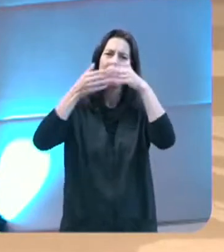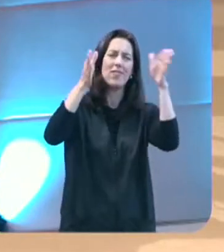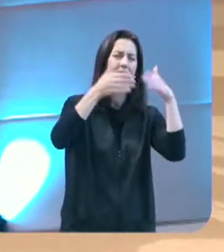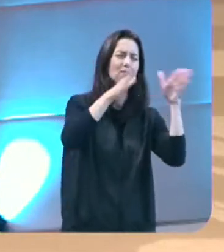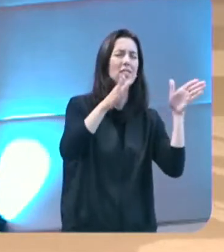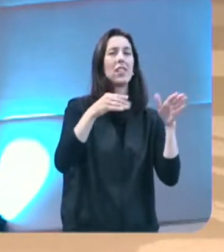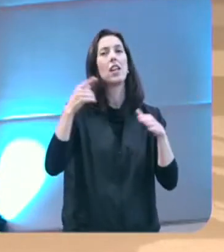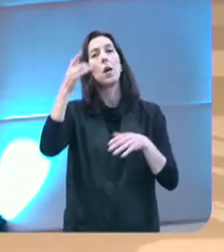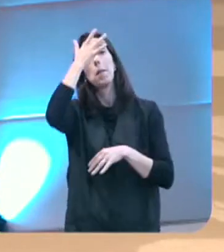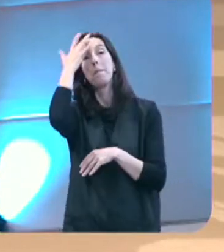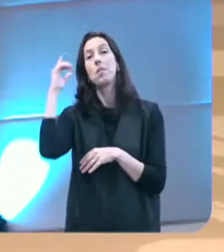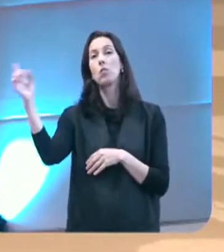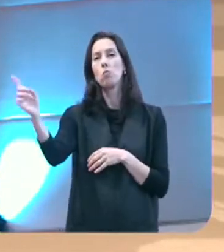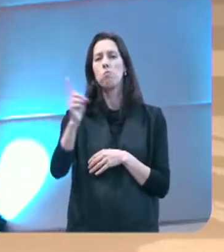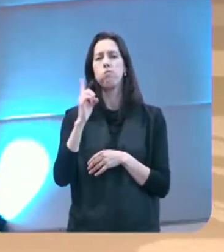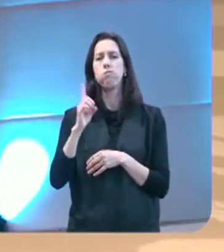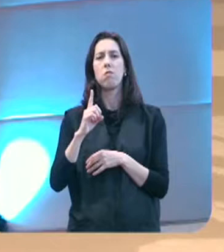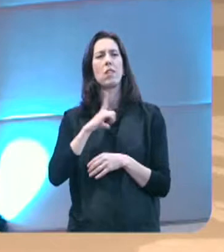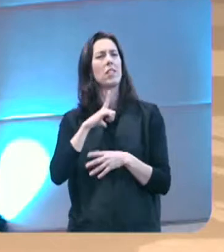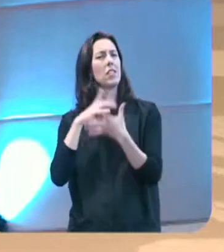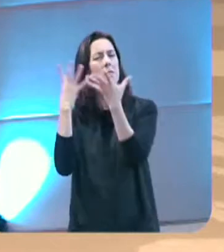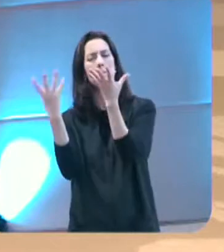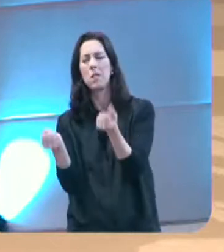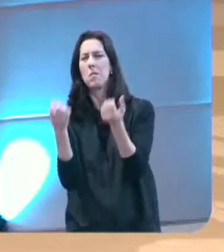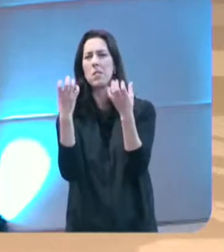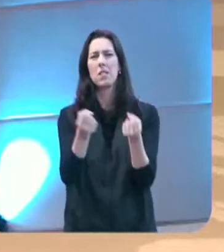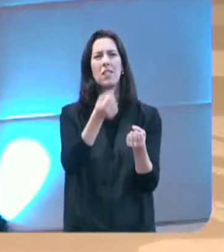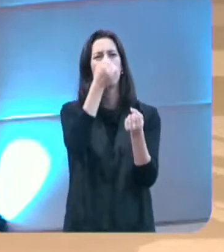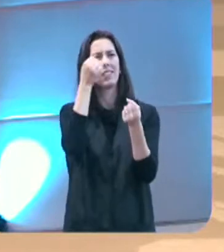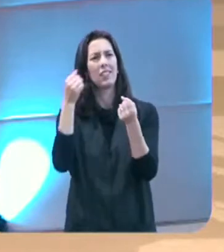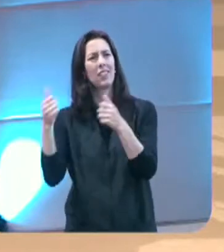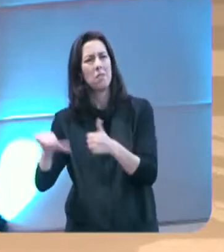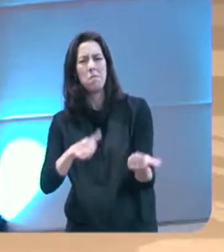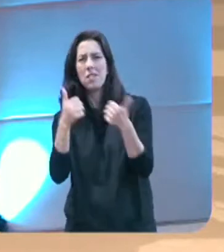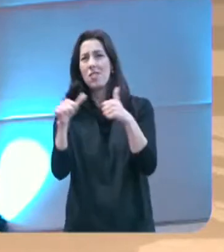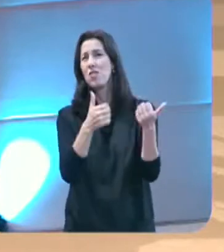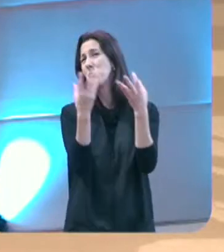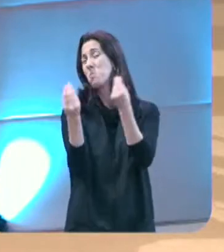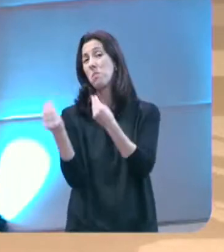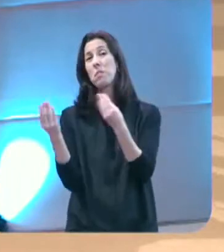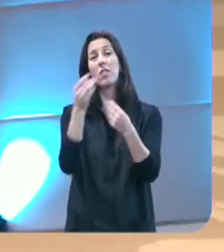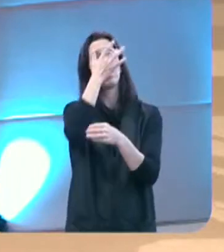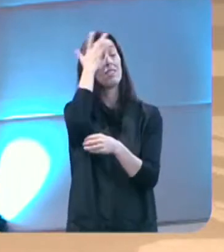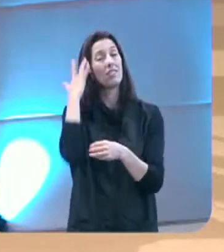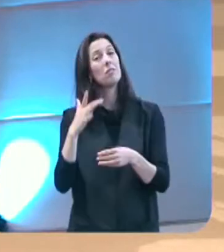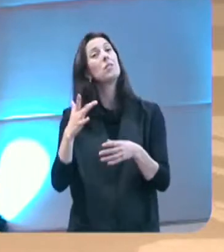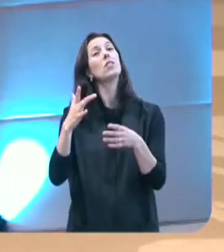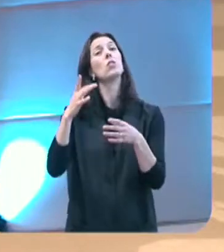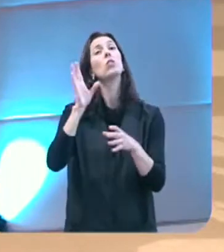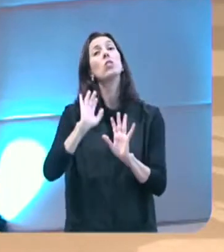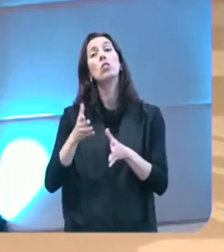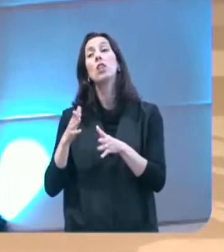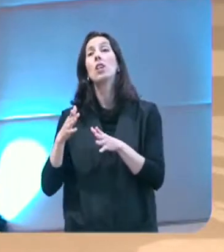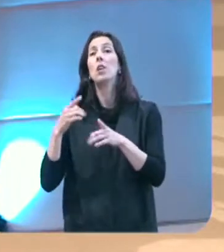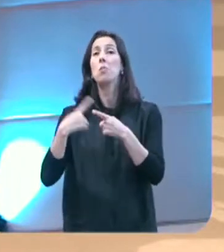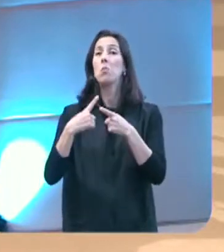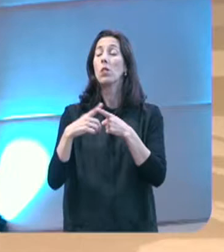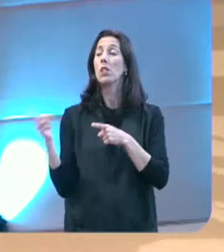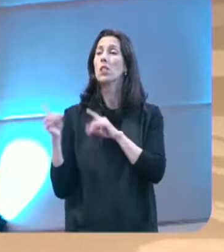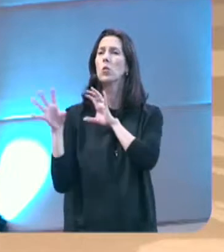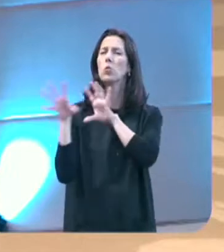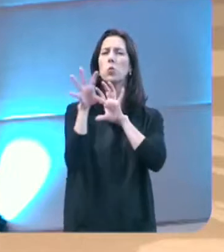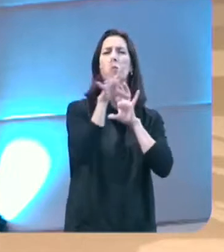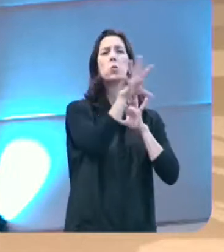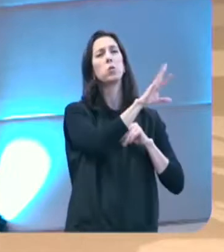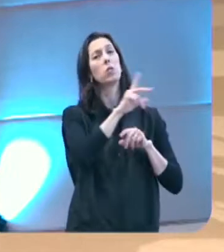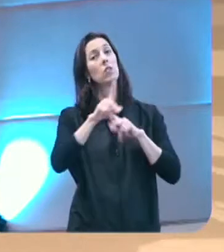nos chegam, já há conversões, já há batismos, frutos do trabalho que tem sido feito.